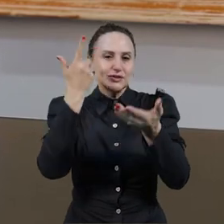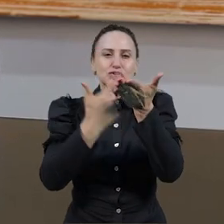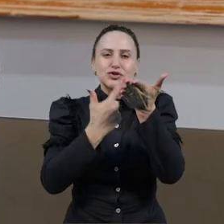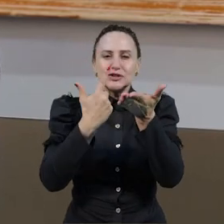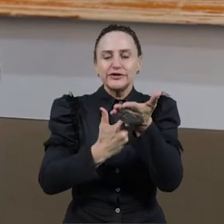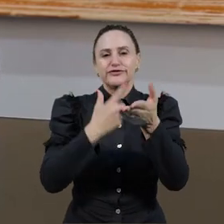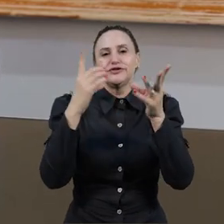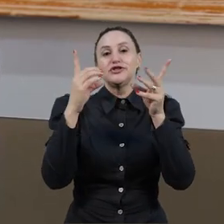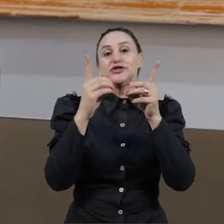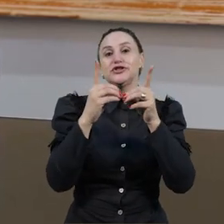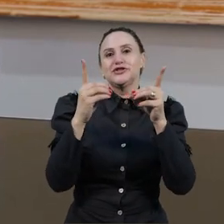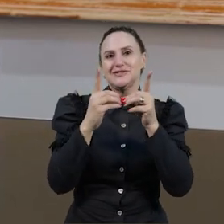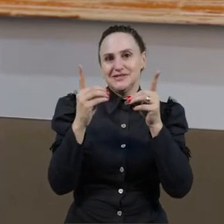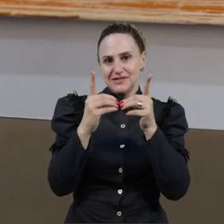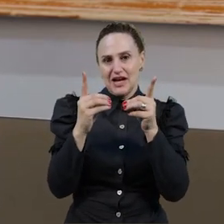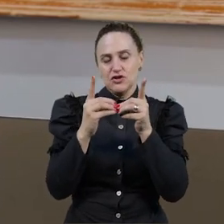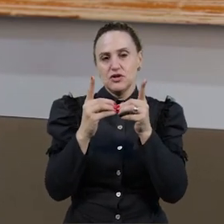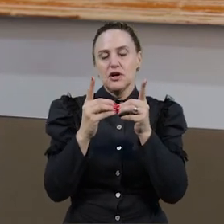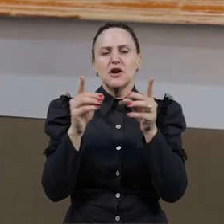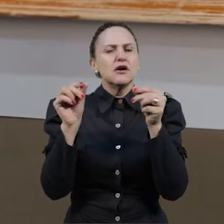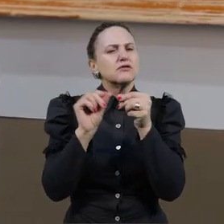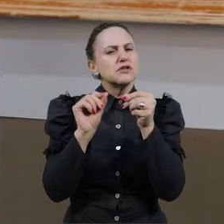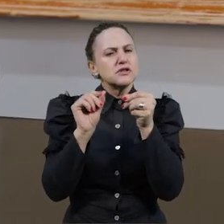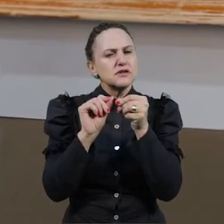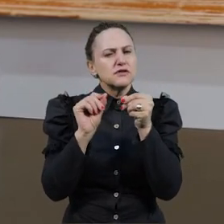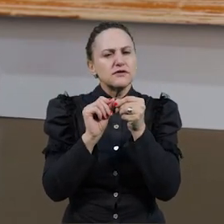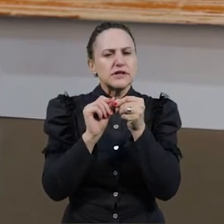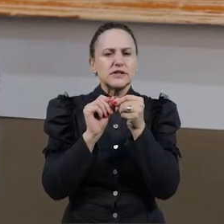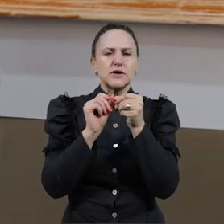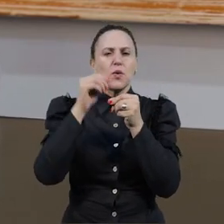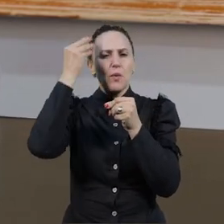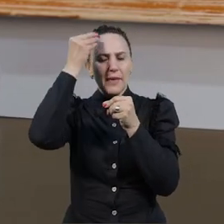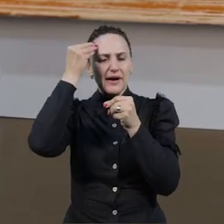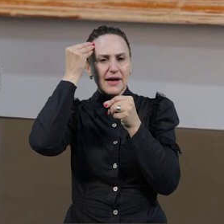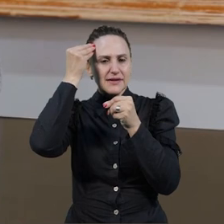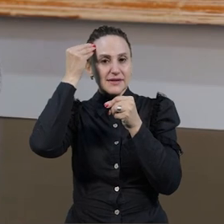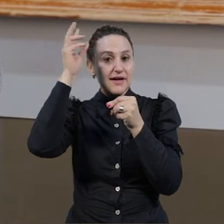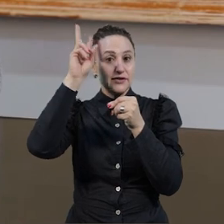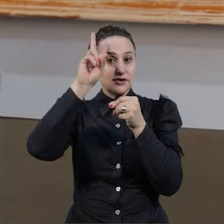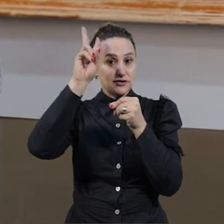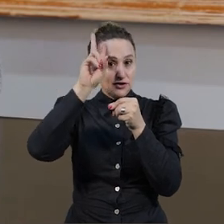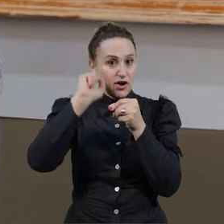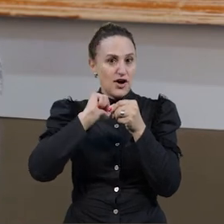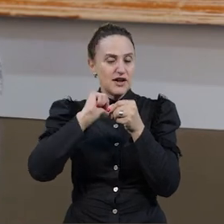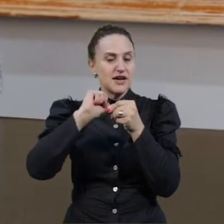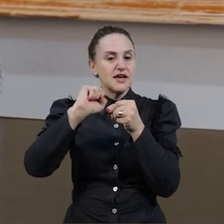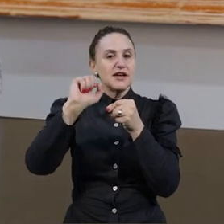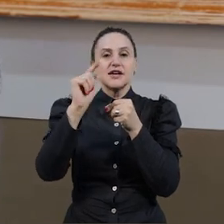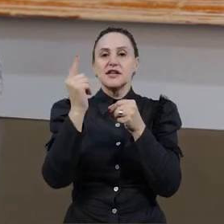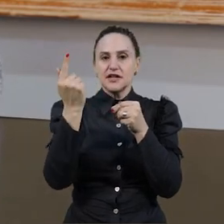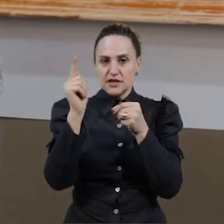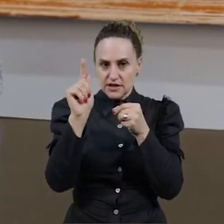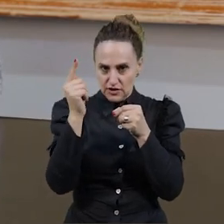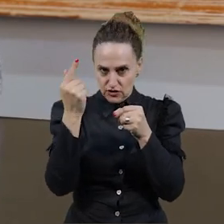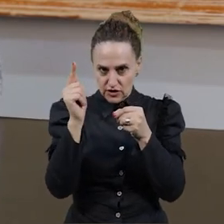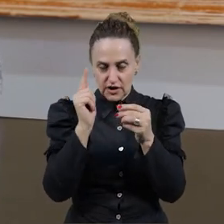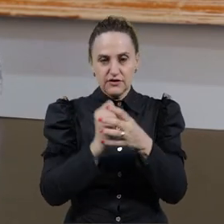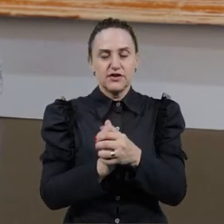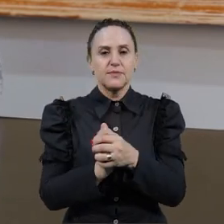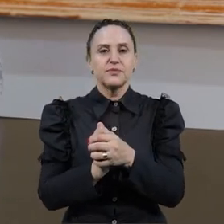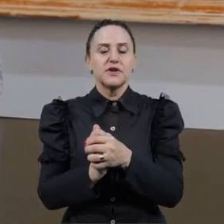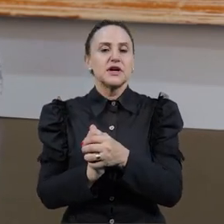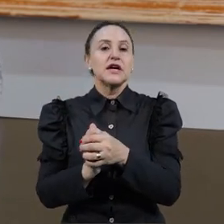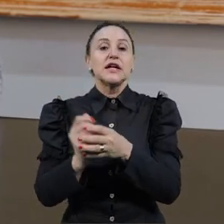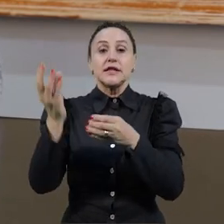então vocês vão realizar análise de um livro Didático de História Um de geografia no ensino Claro do